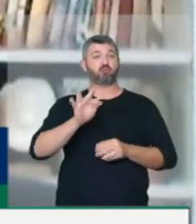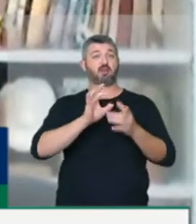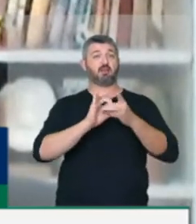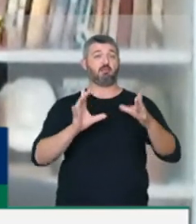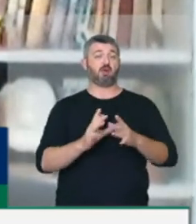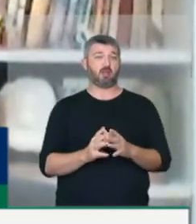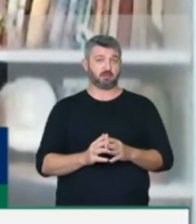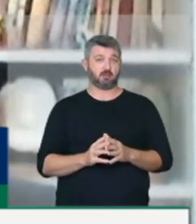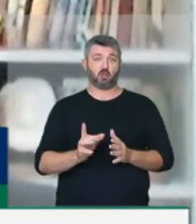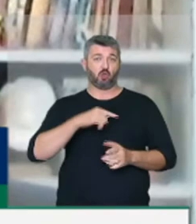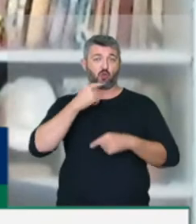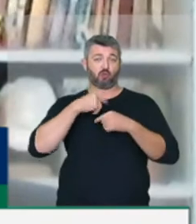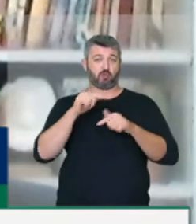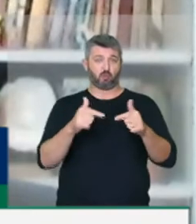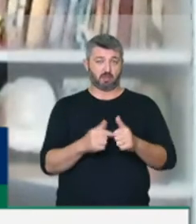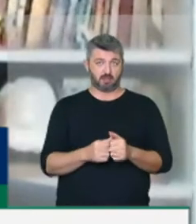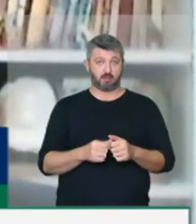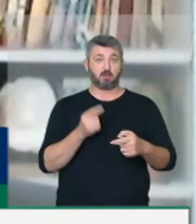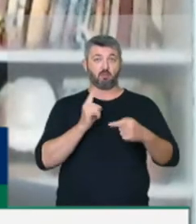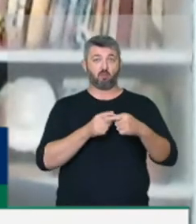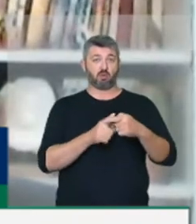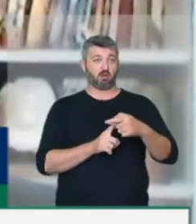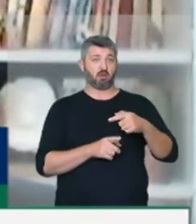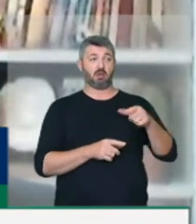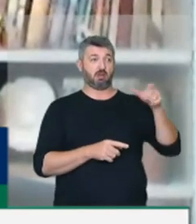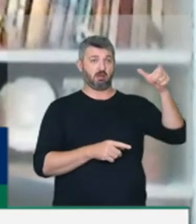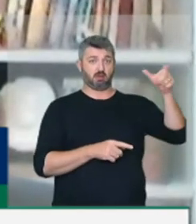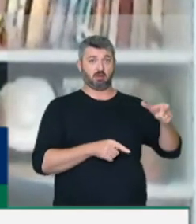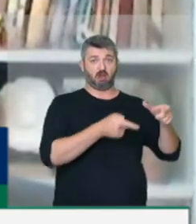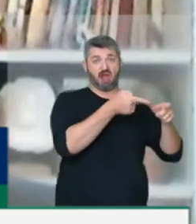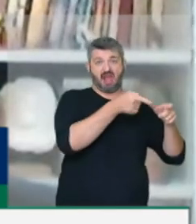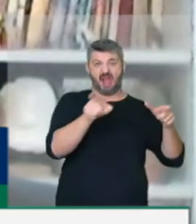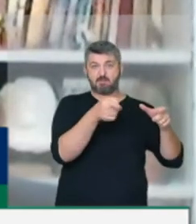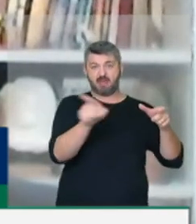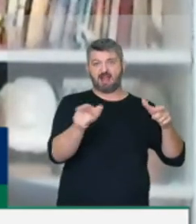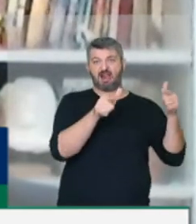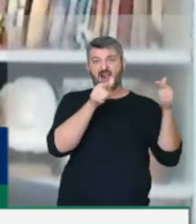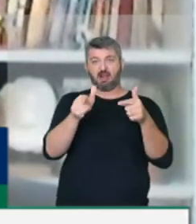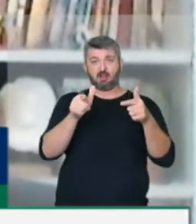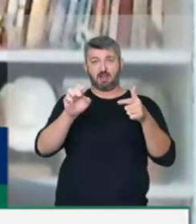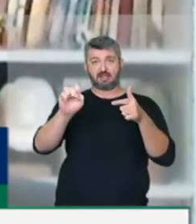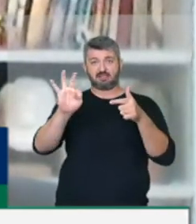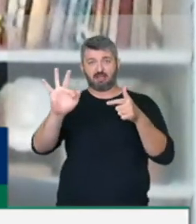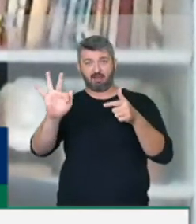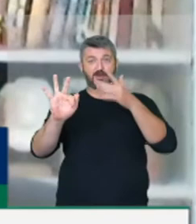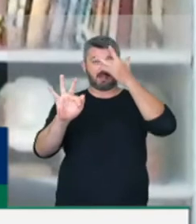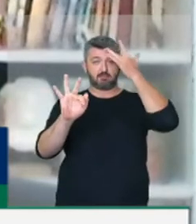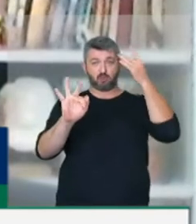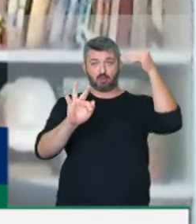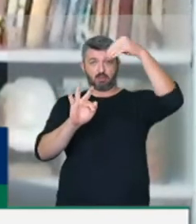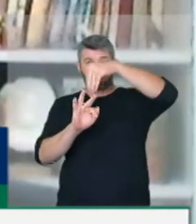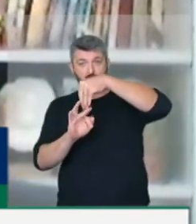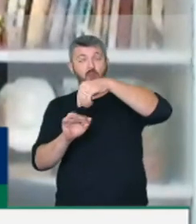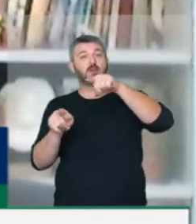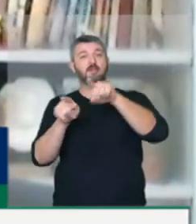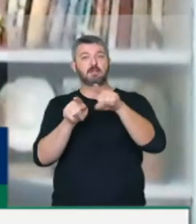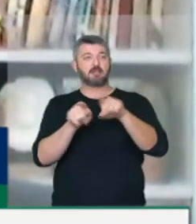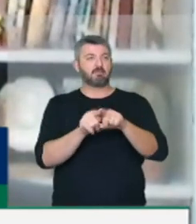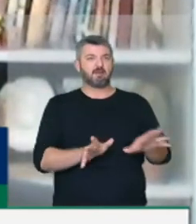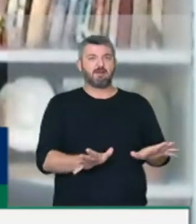resta dúvidas que as ameaças feitas ao Supremo Tribunal Federal, aos seus membros, bem como a incitação